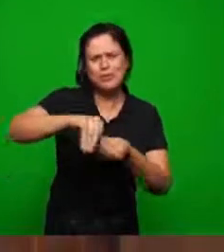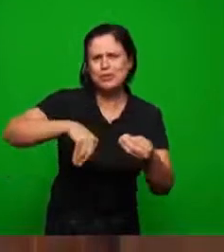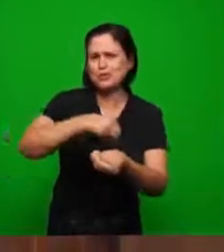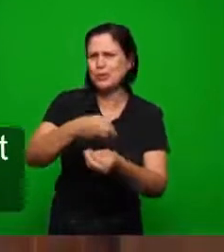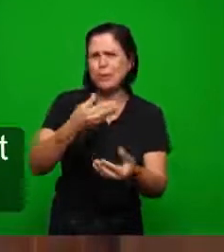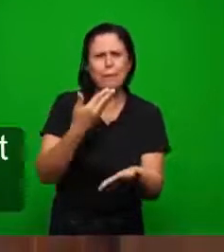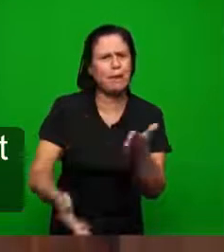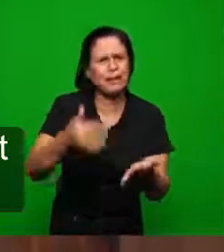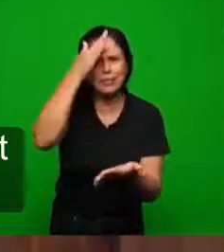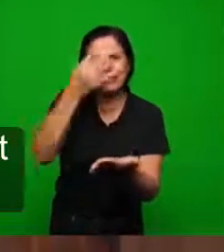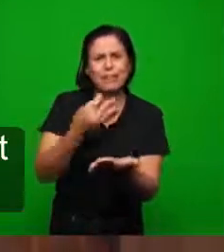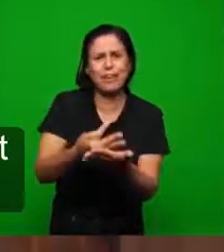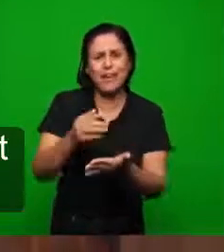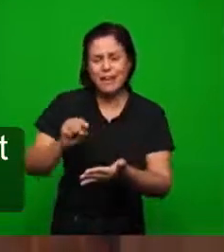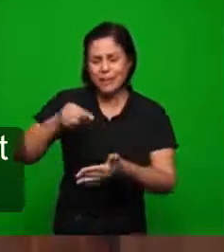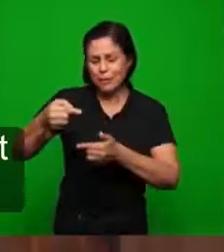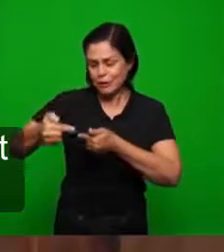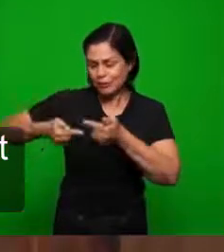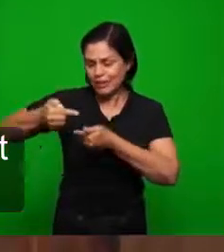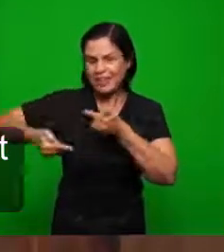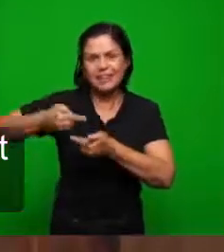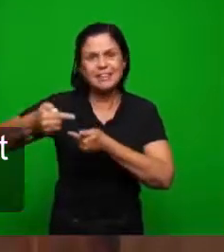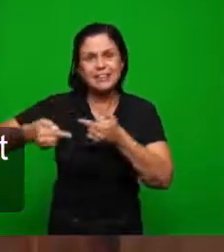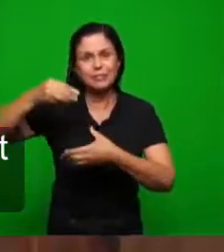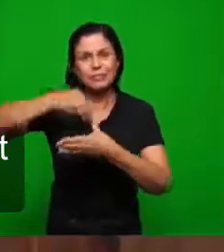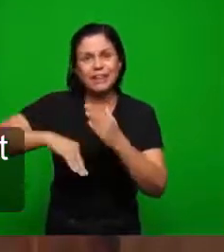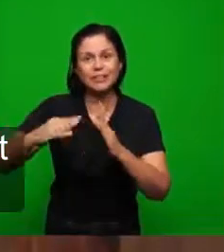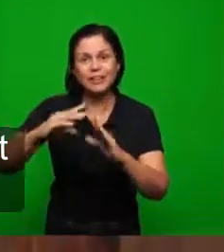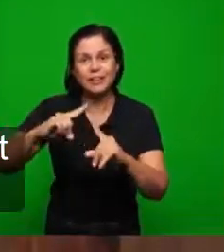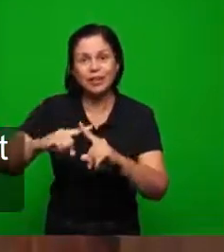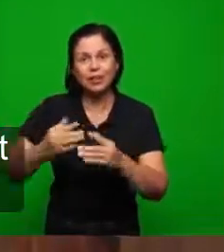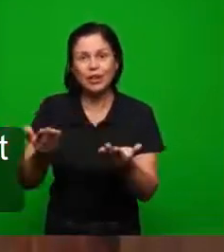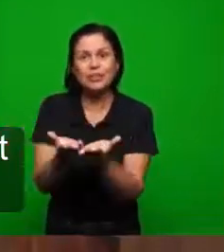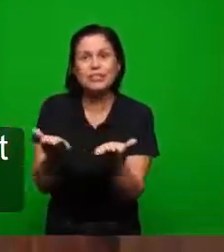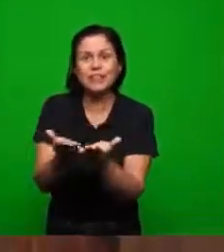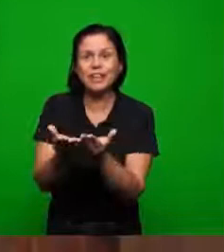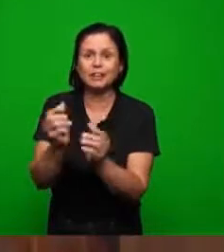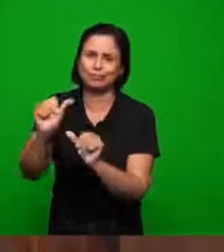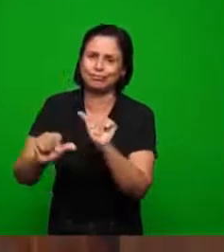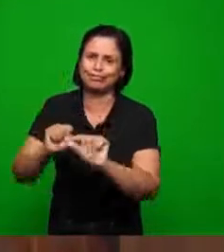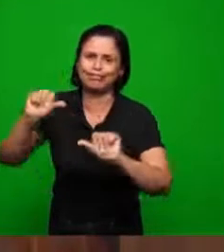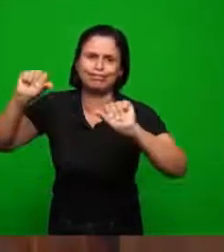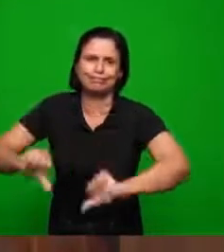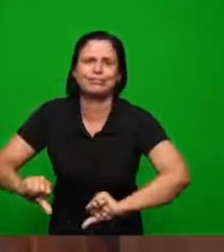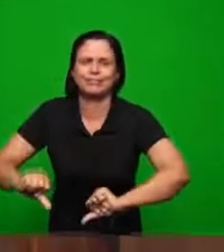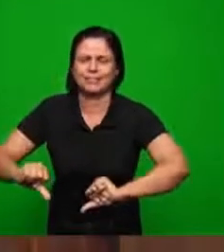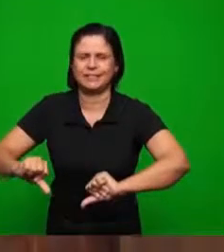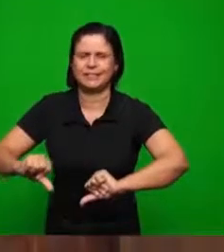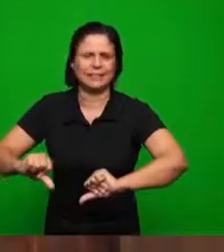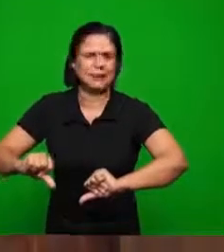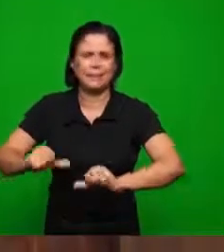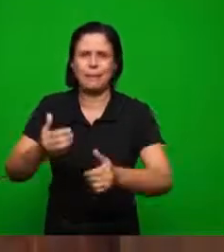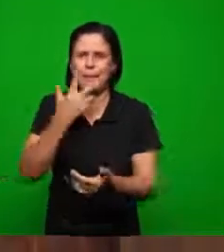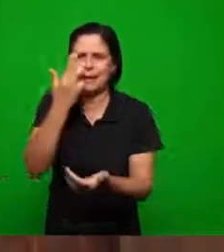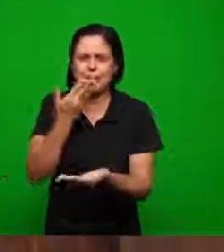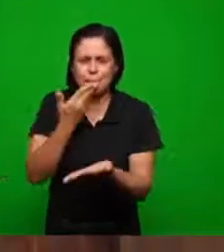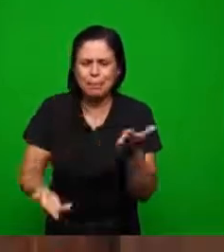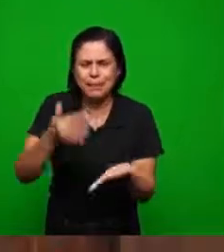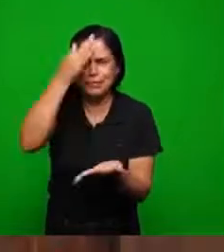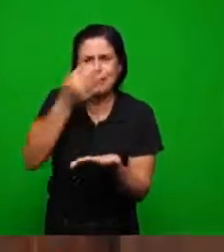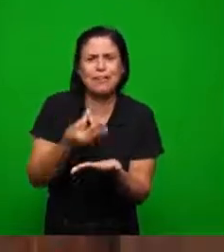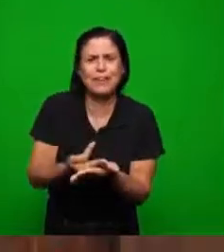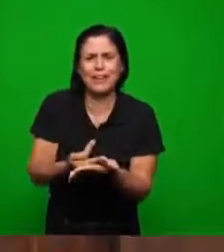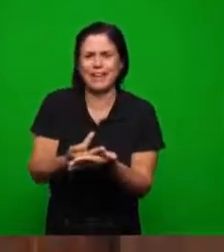mais vida. Então tudo que esse cristianismo ia produzir, não teria vida mais. Não teria mais